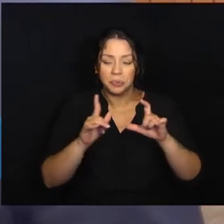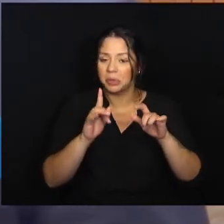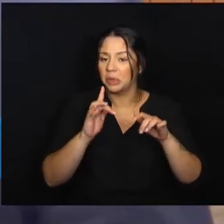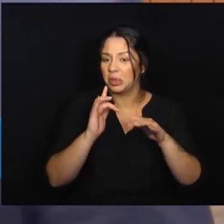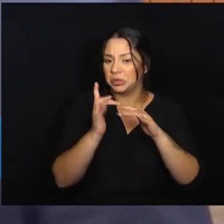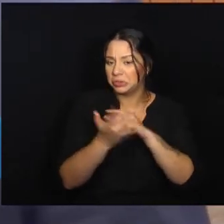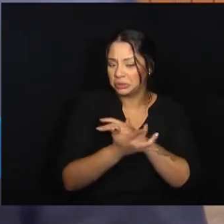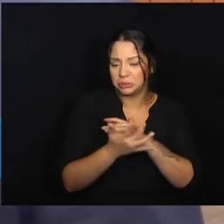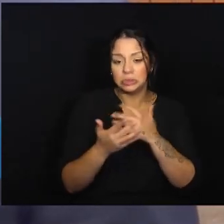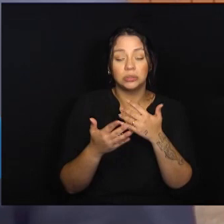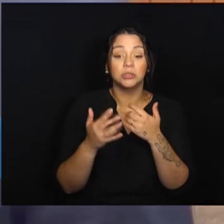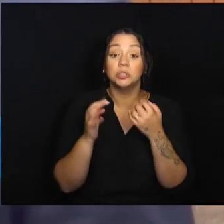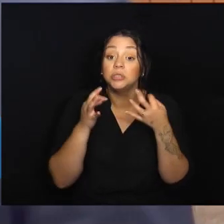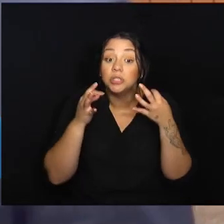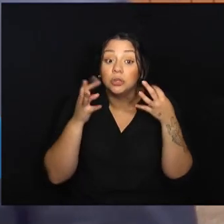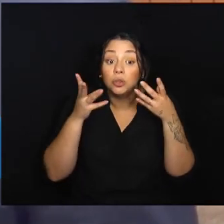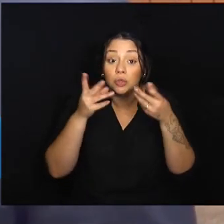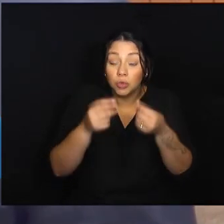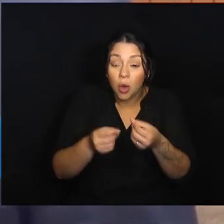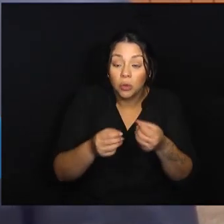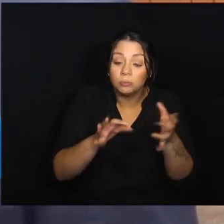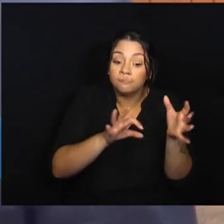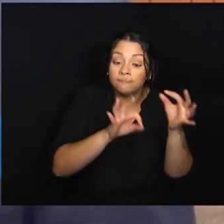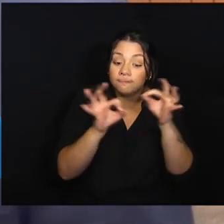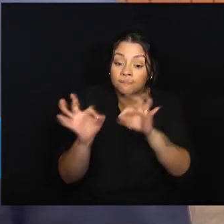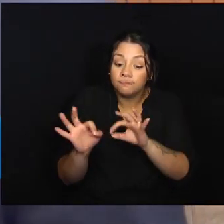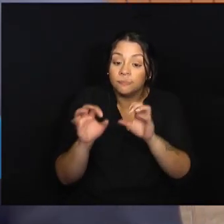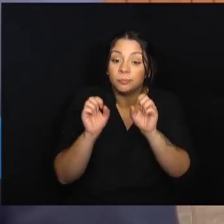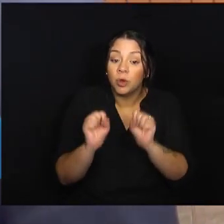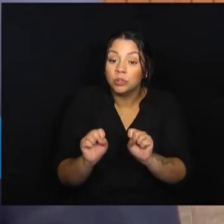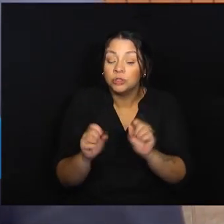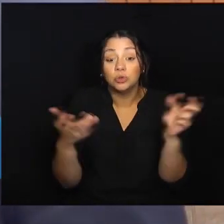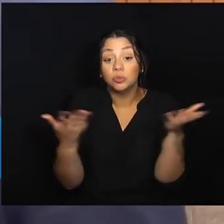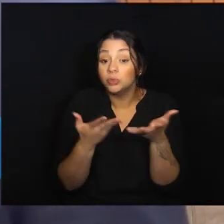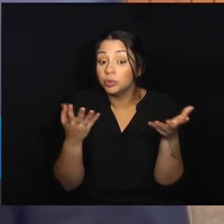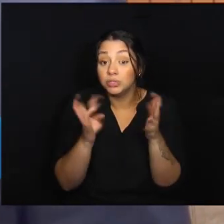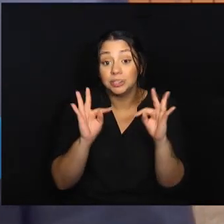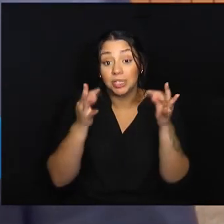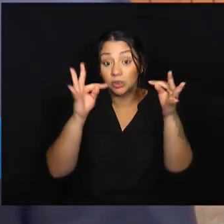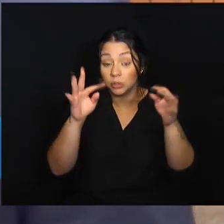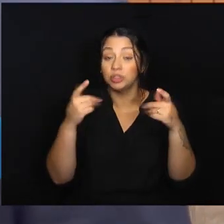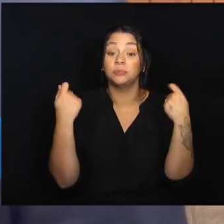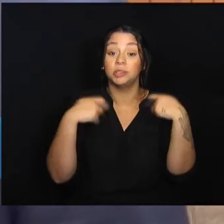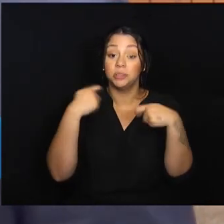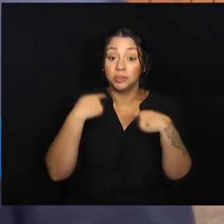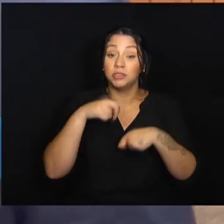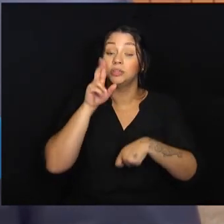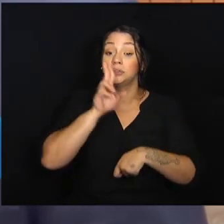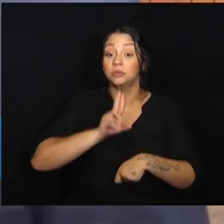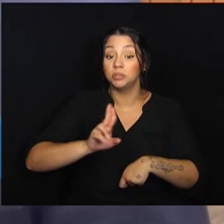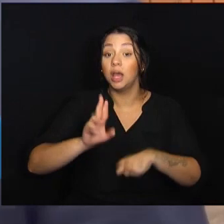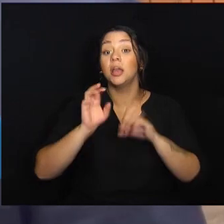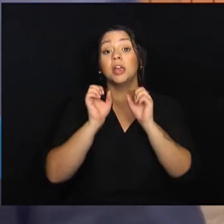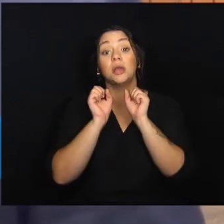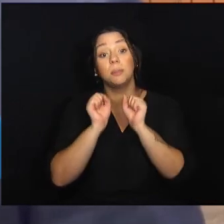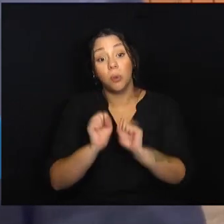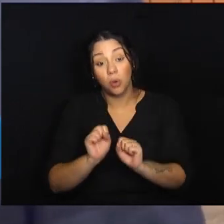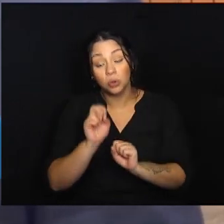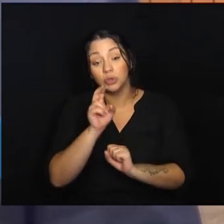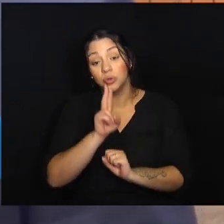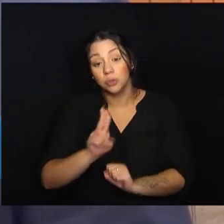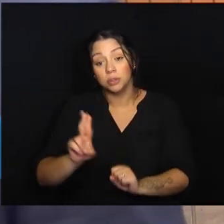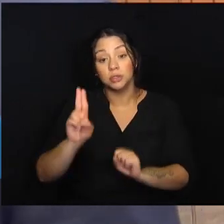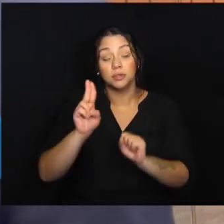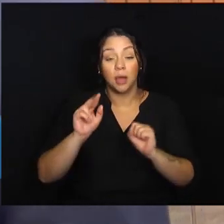todos possam tomar conhecimento. Então hoje nós sabemos que a tecnologia ela tem que ser utilizada e pode ser utilizada para dar